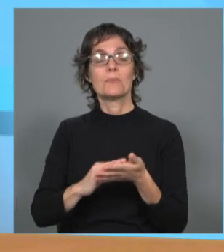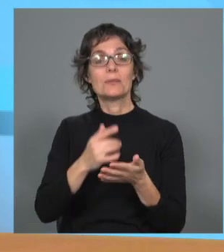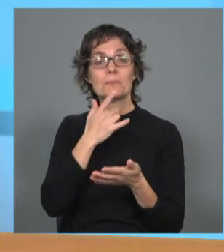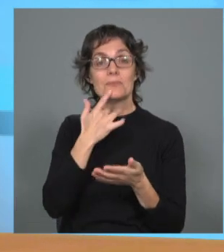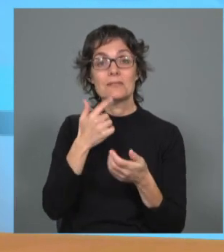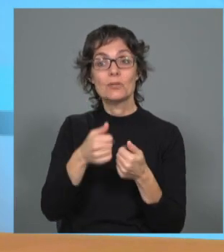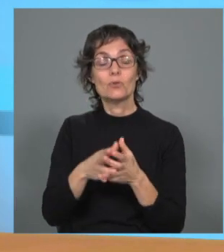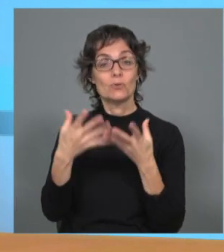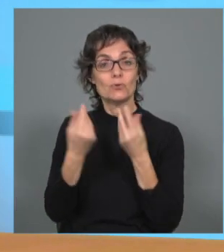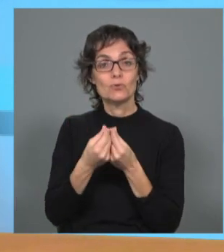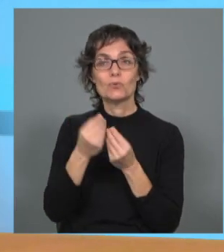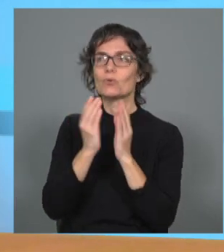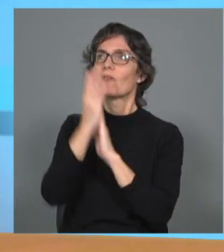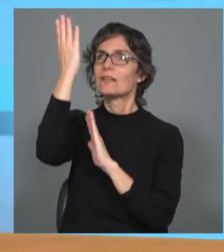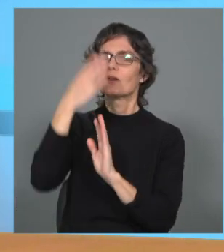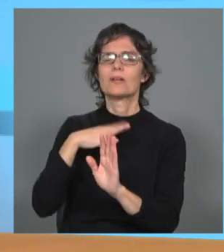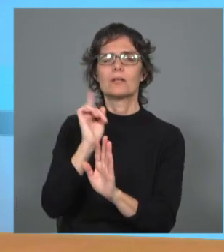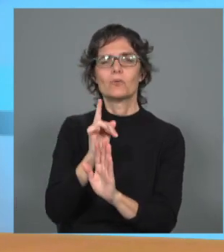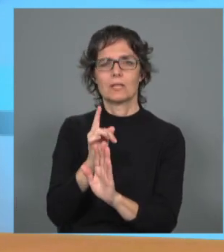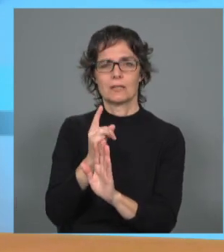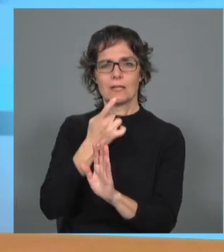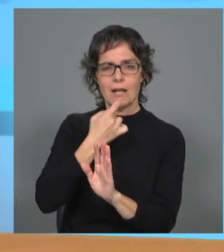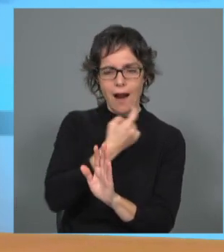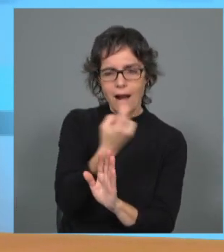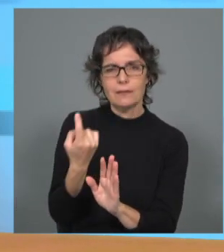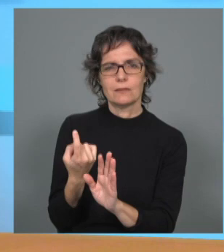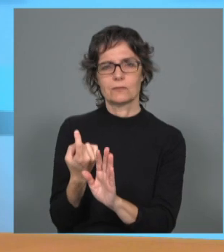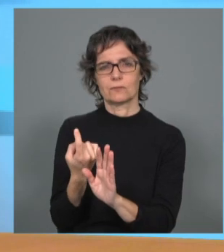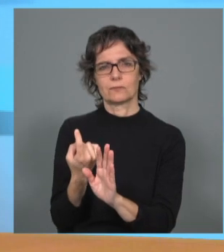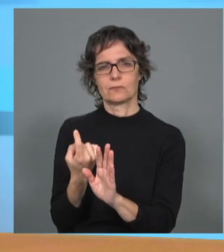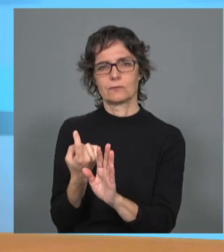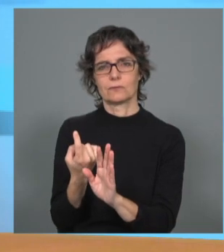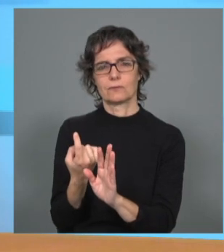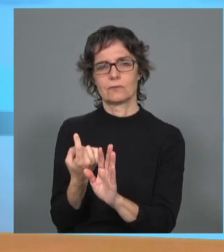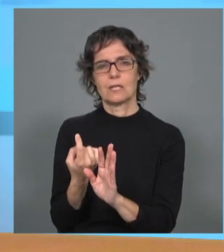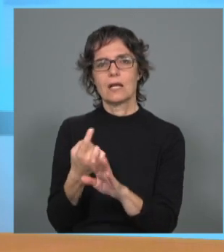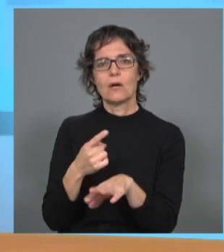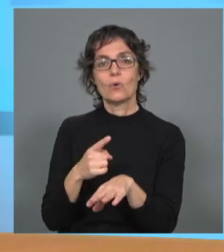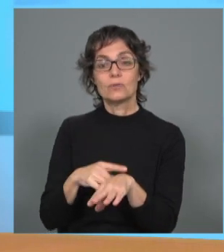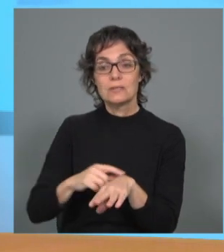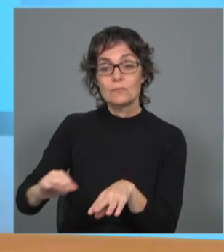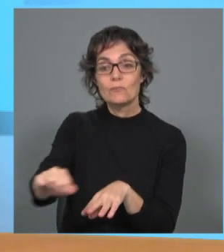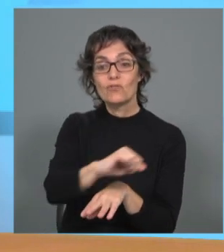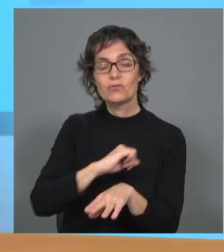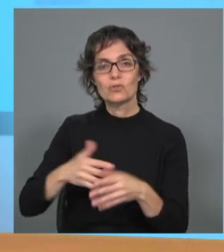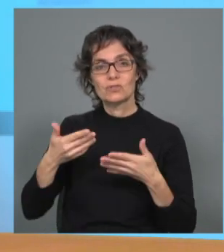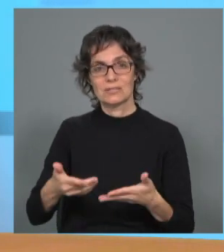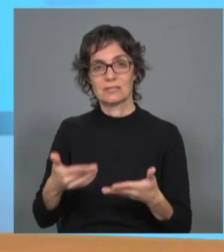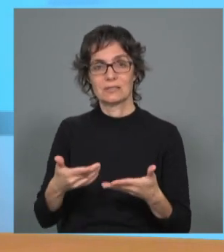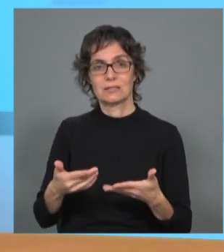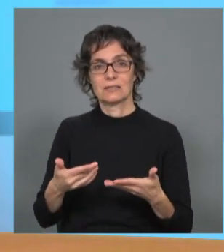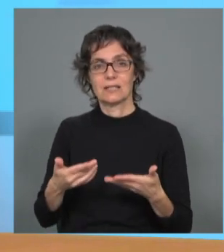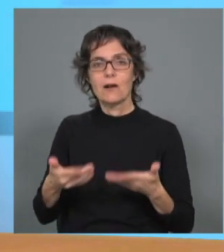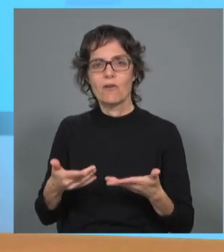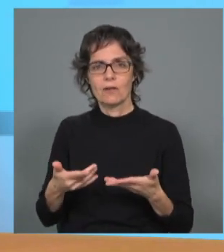Deus quer para este tempo que é o nosso. E acho que neste tempo todos percebemos que